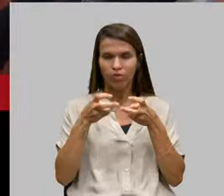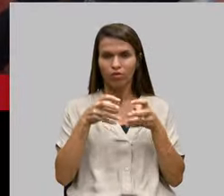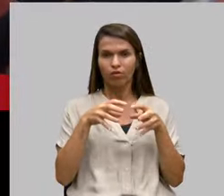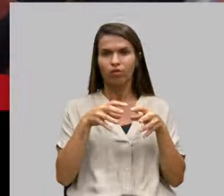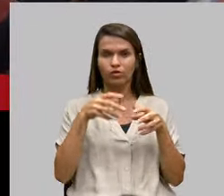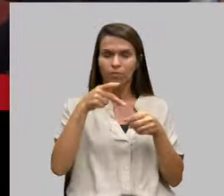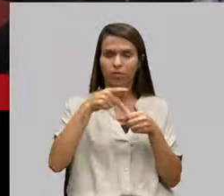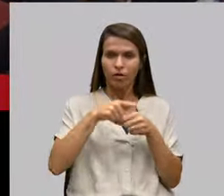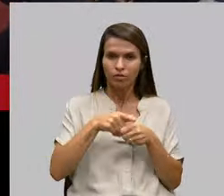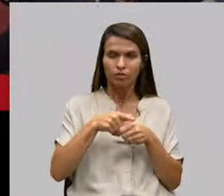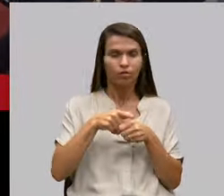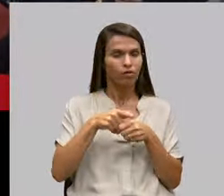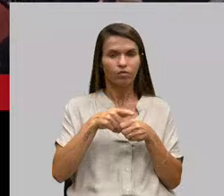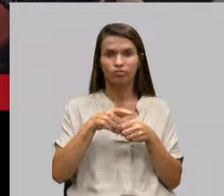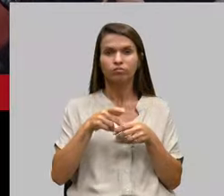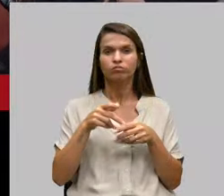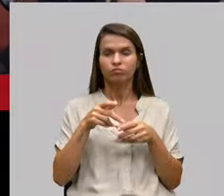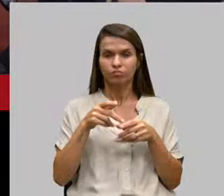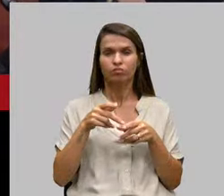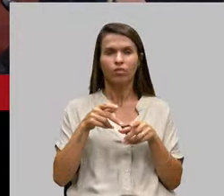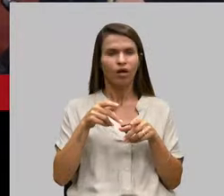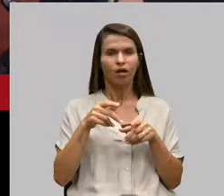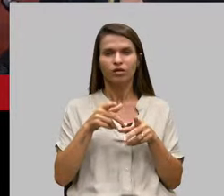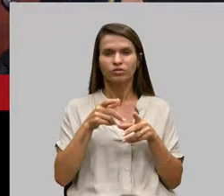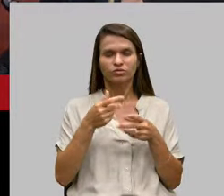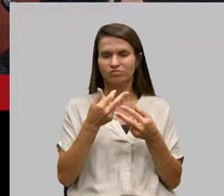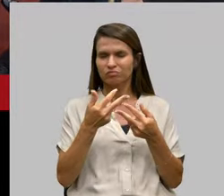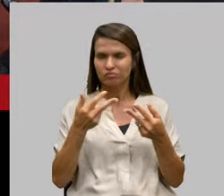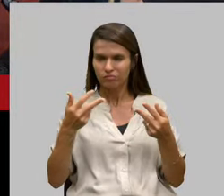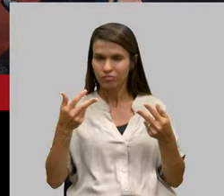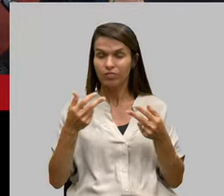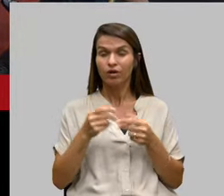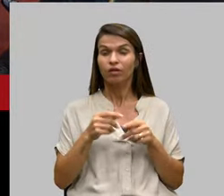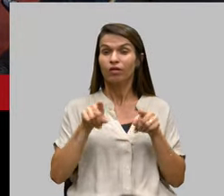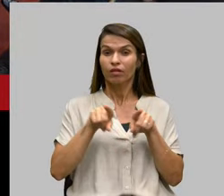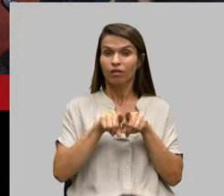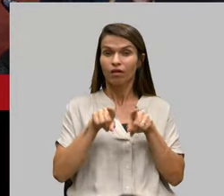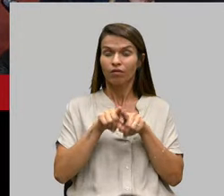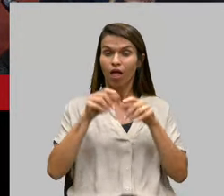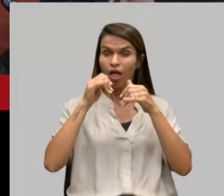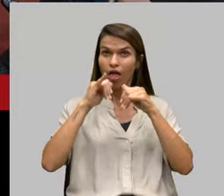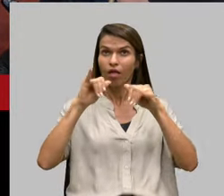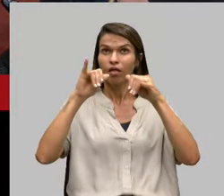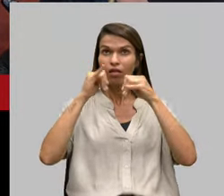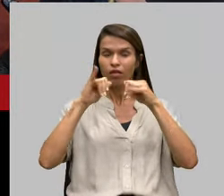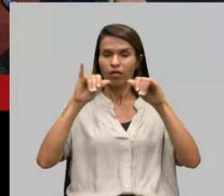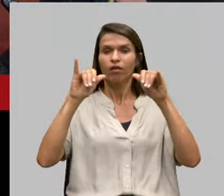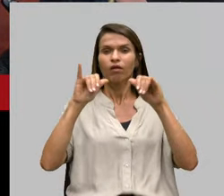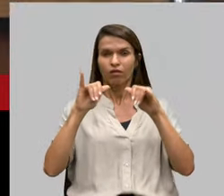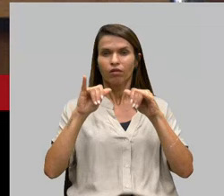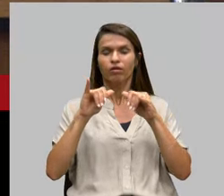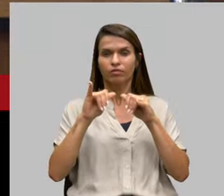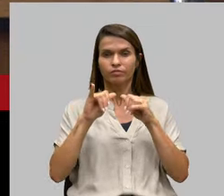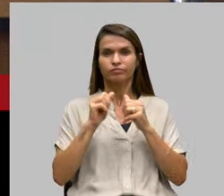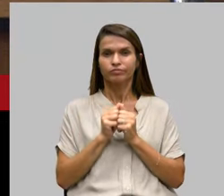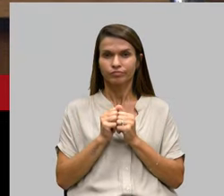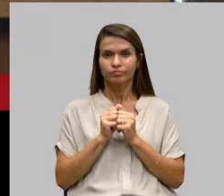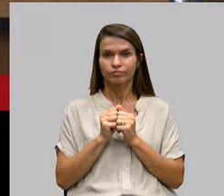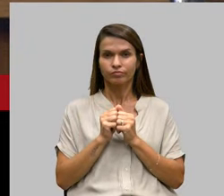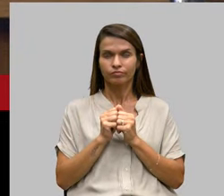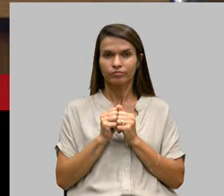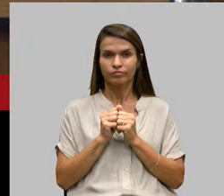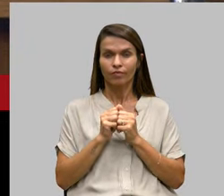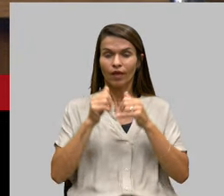petróleo né de águas mas também energia solar energia eólica